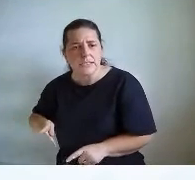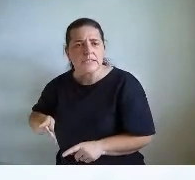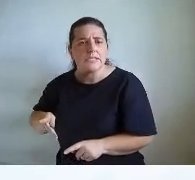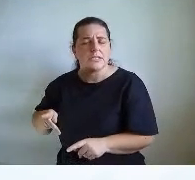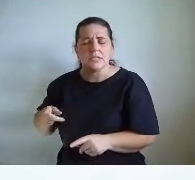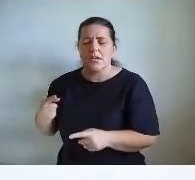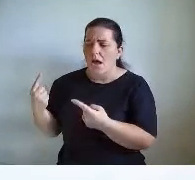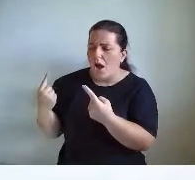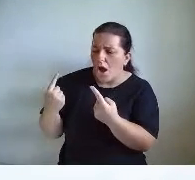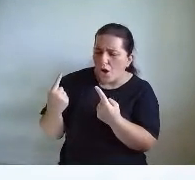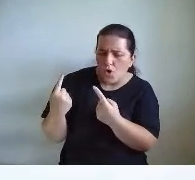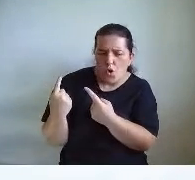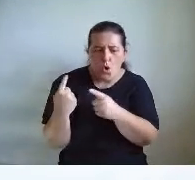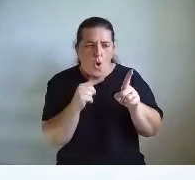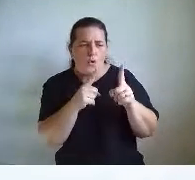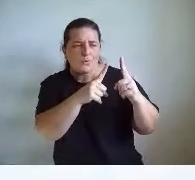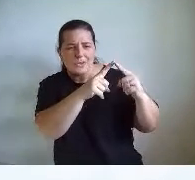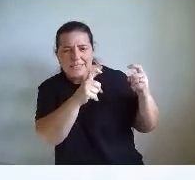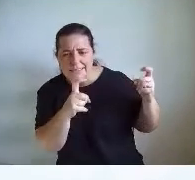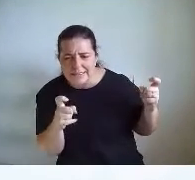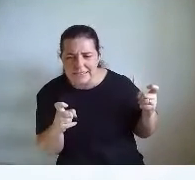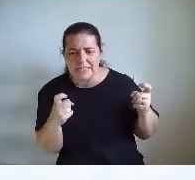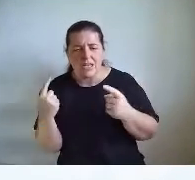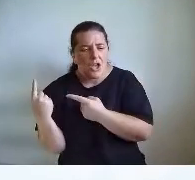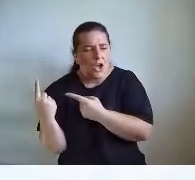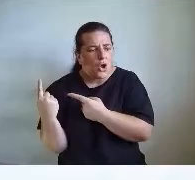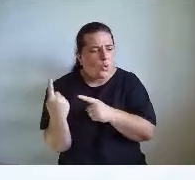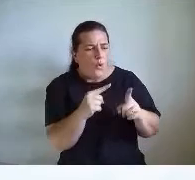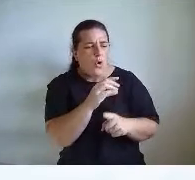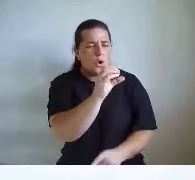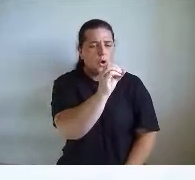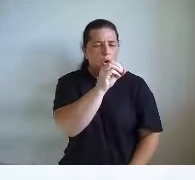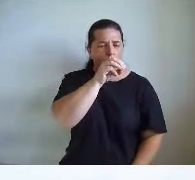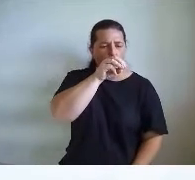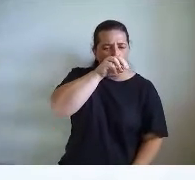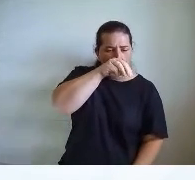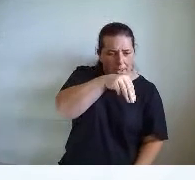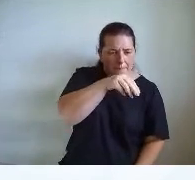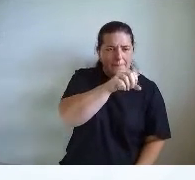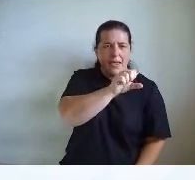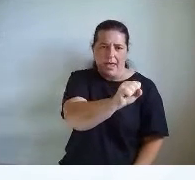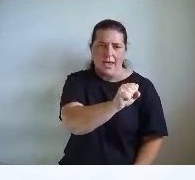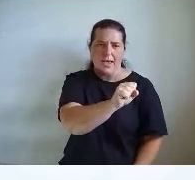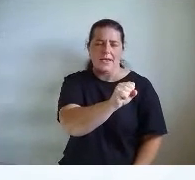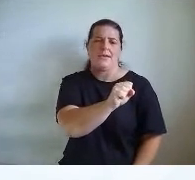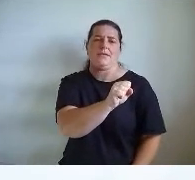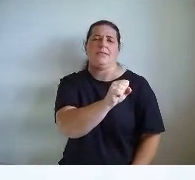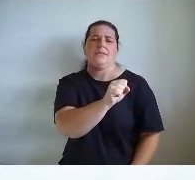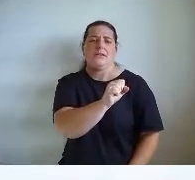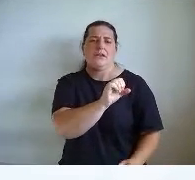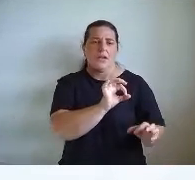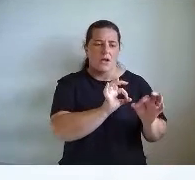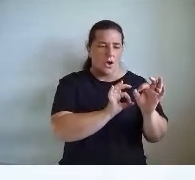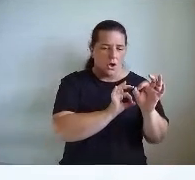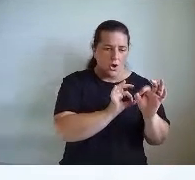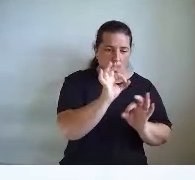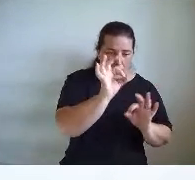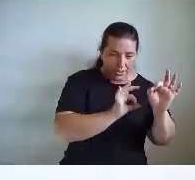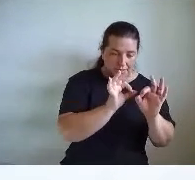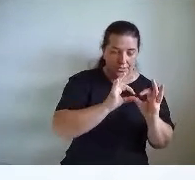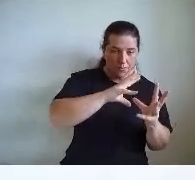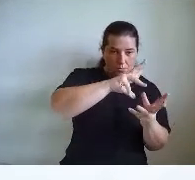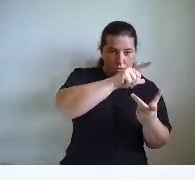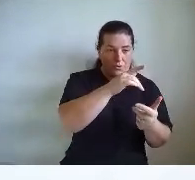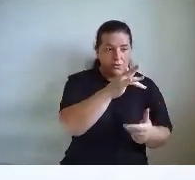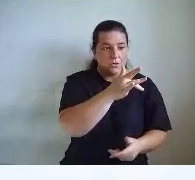contrariando tudo que é preconizado pela Organização Mundial da Saúde, e o reflexo dessa postura também a